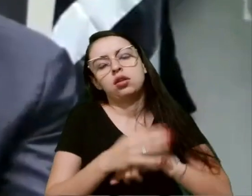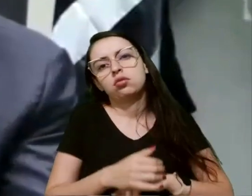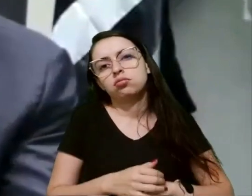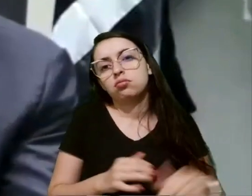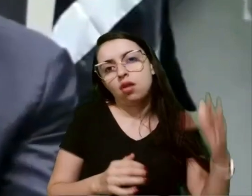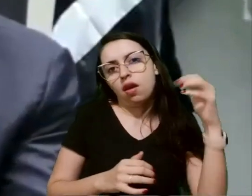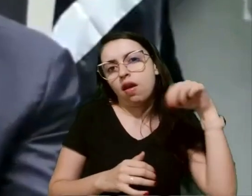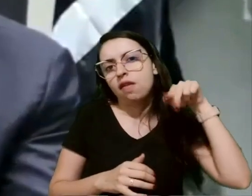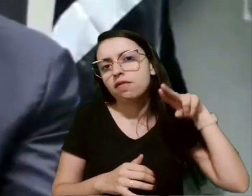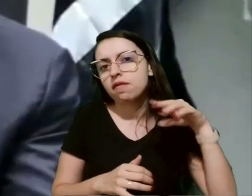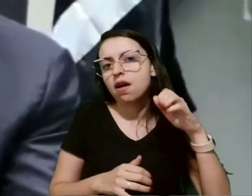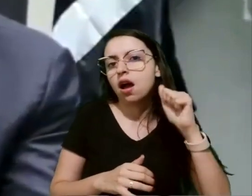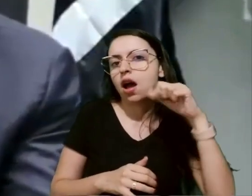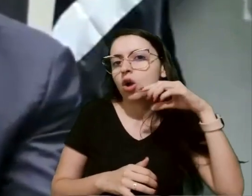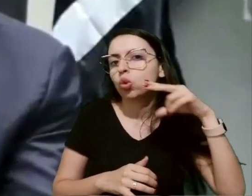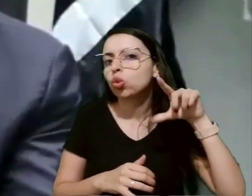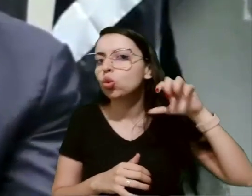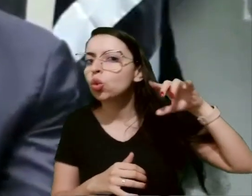da faculdade.